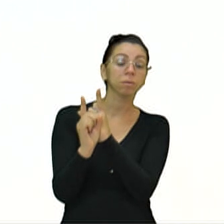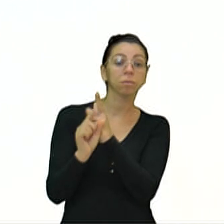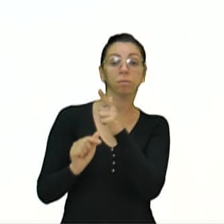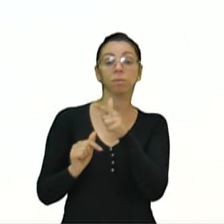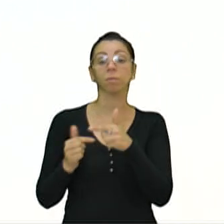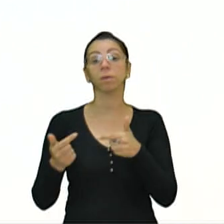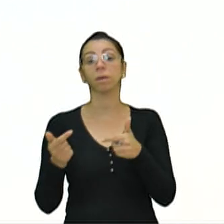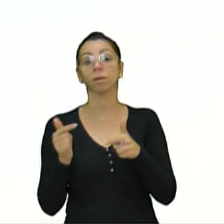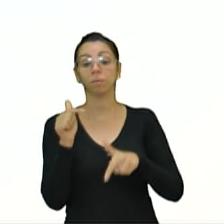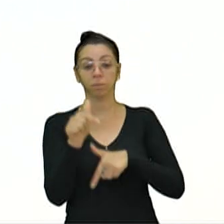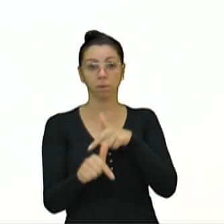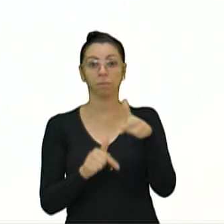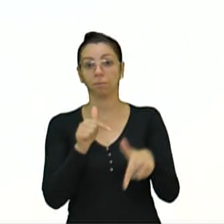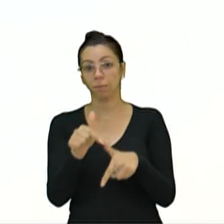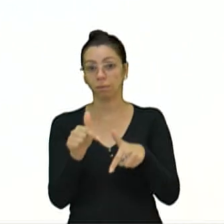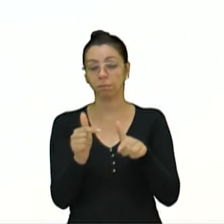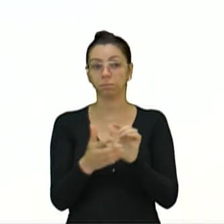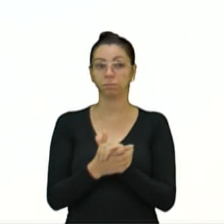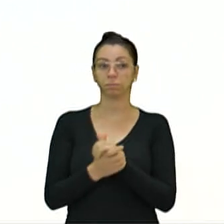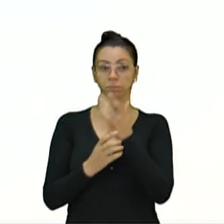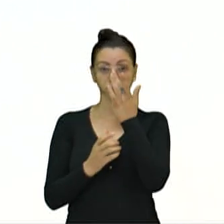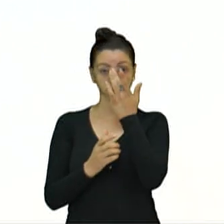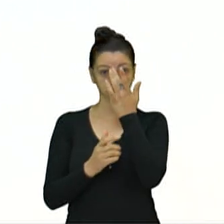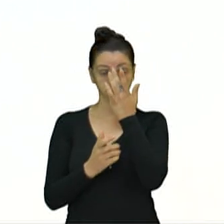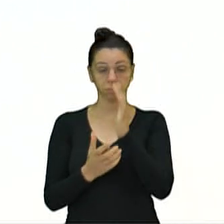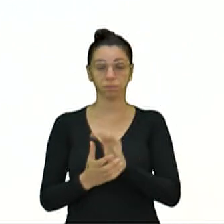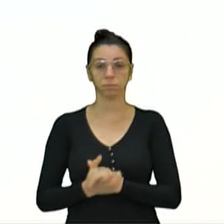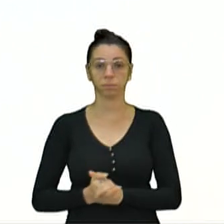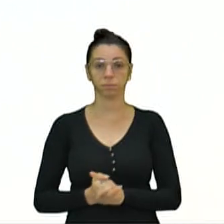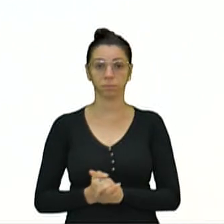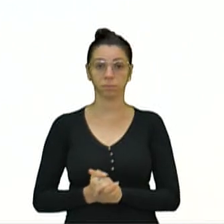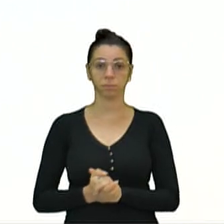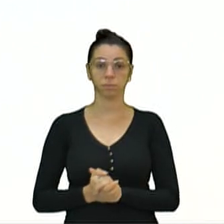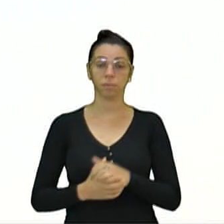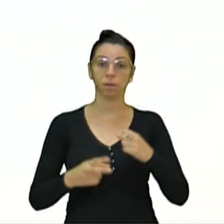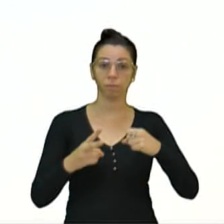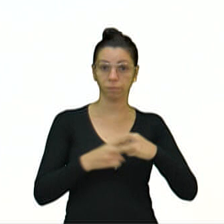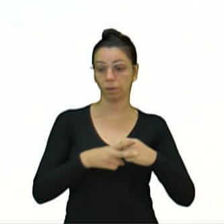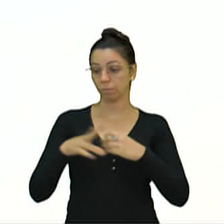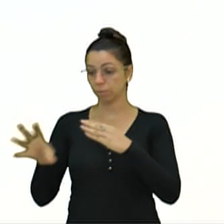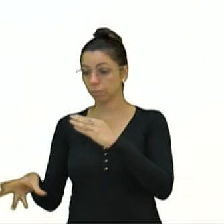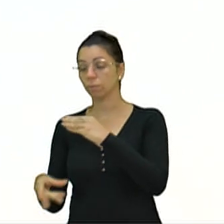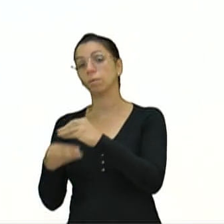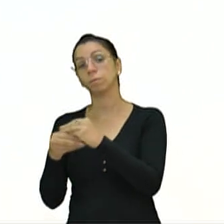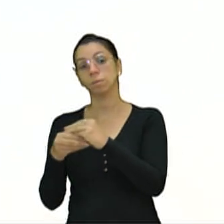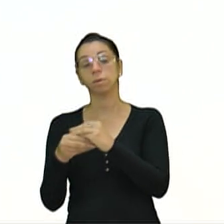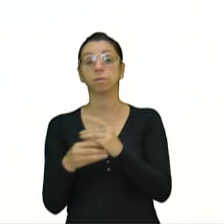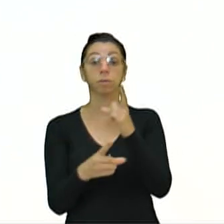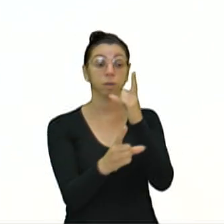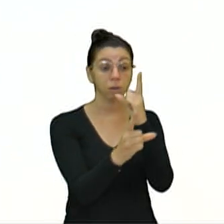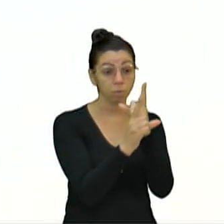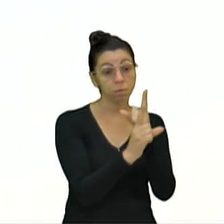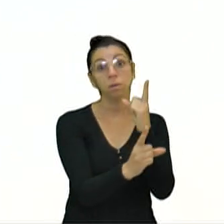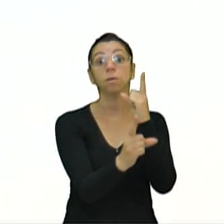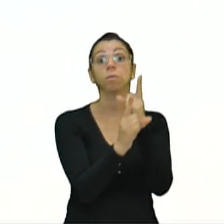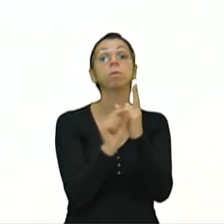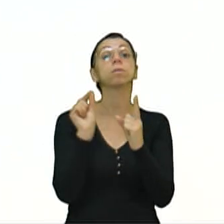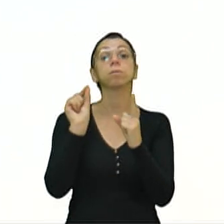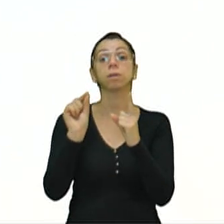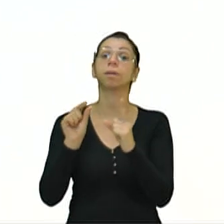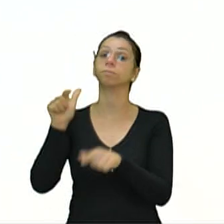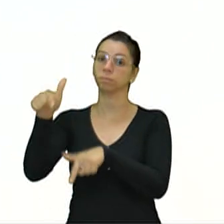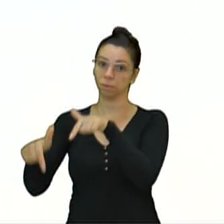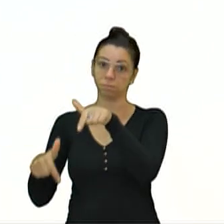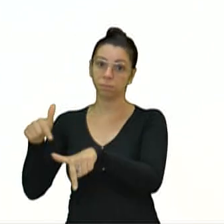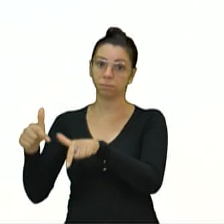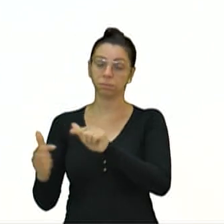emprego, né? Então, eu tenho o verbo find e o seu complemento. Se você encontra, você encontra alguma coisa, encontrar um trabalho. Então, I need a chance